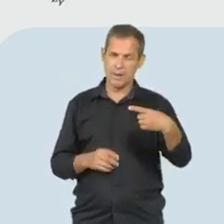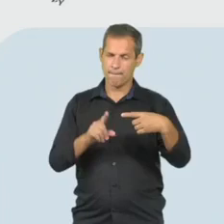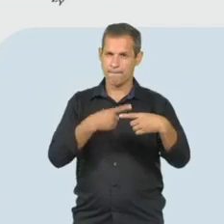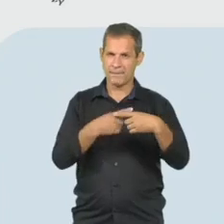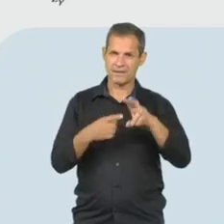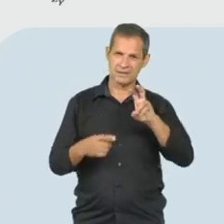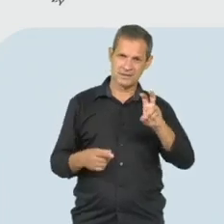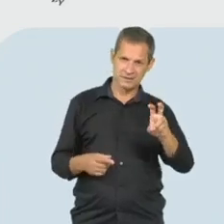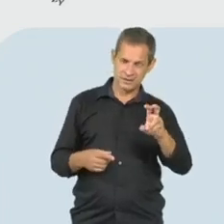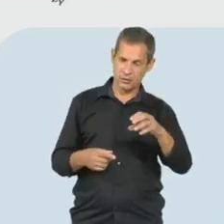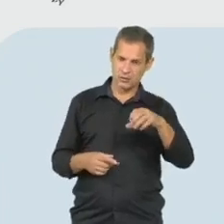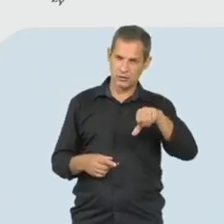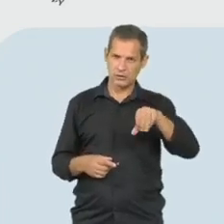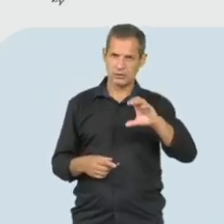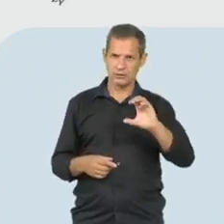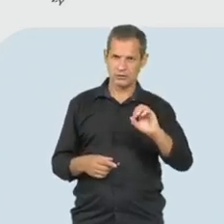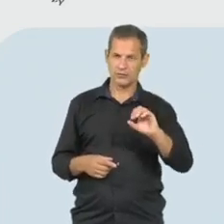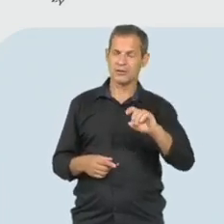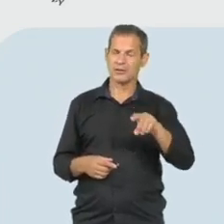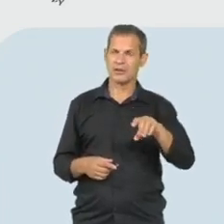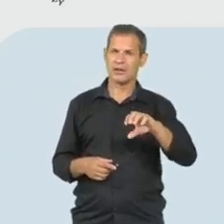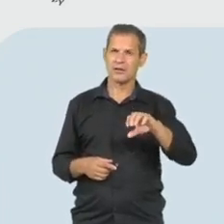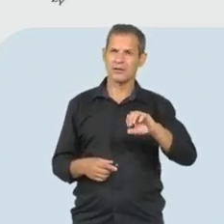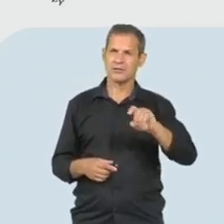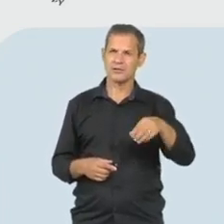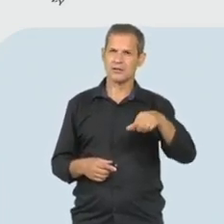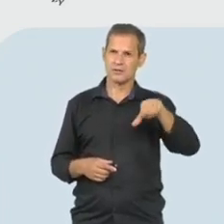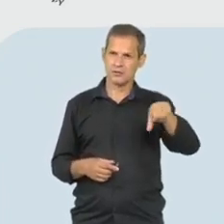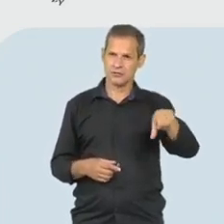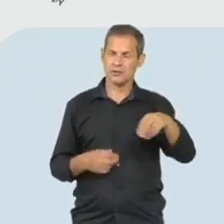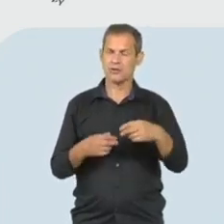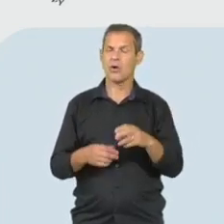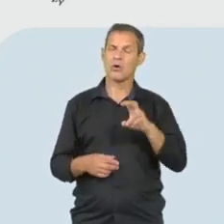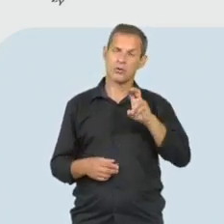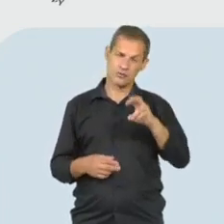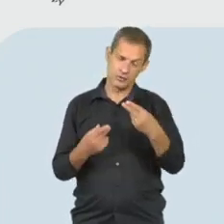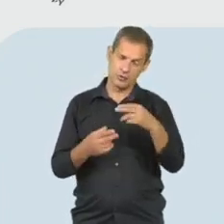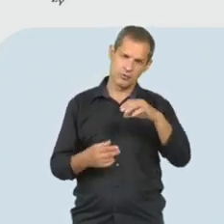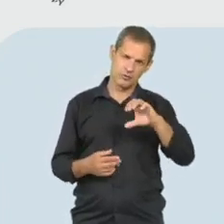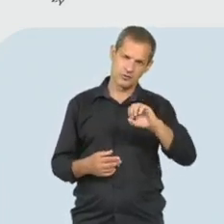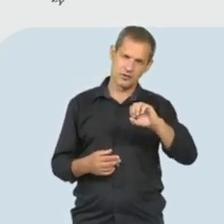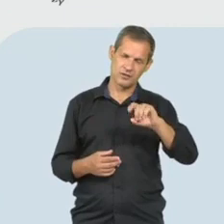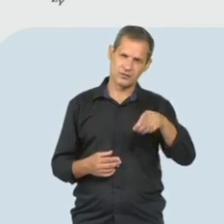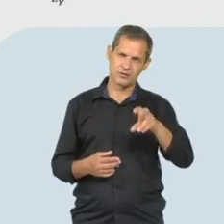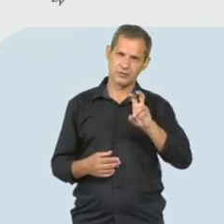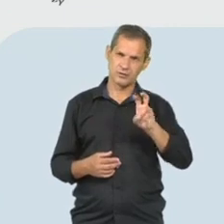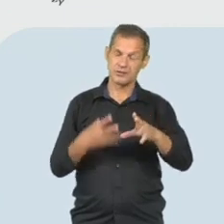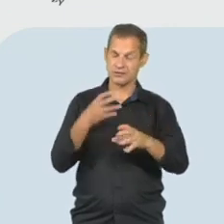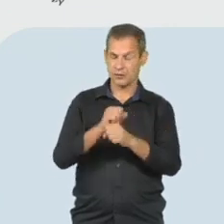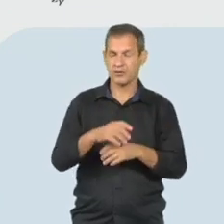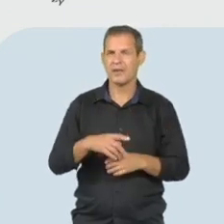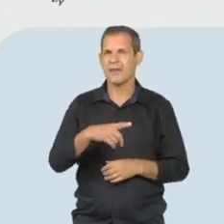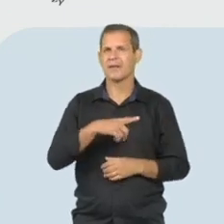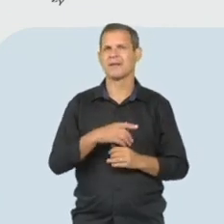5. Então, olha, o 90 equivale a 0,9, o 5 é igual a 0,05. Somando vai